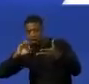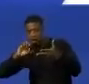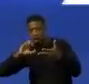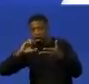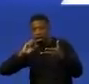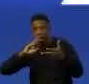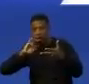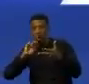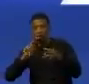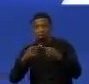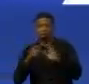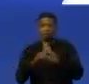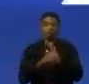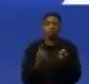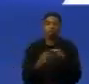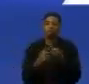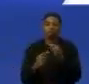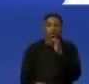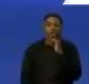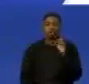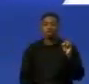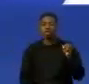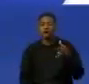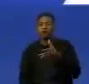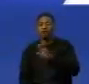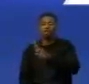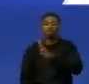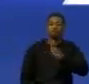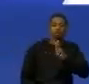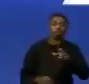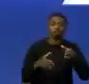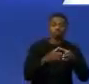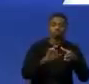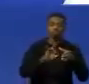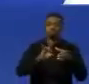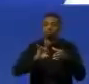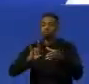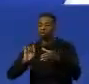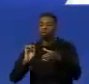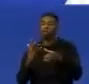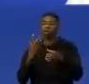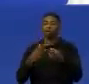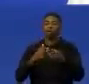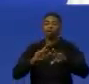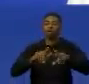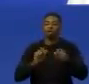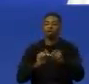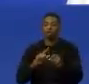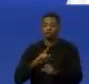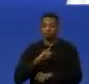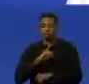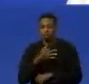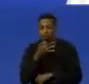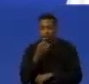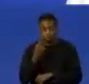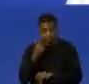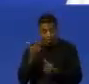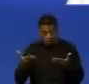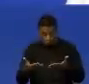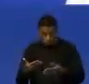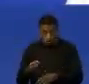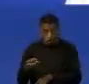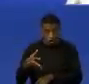ele vai perguntar o porquê dessa nova classificação, né? Então, o que aconteceu? Ele fala a diferença básica na classificação